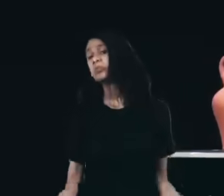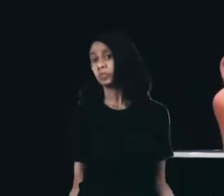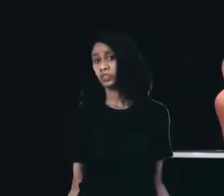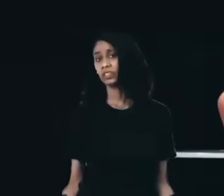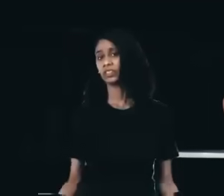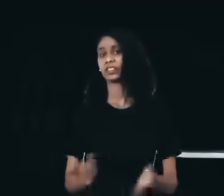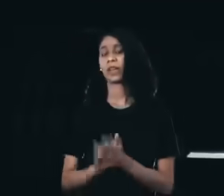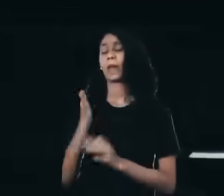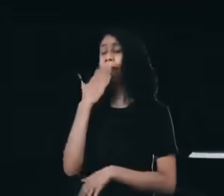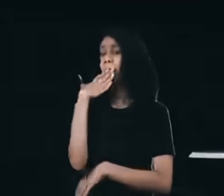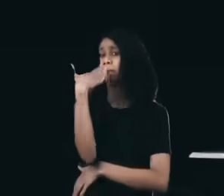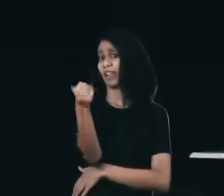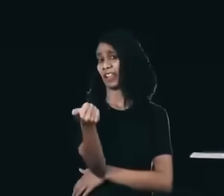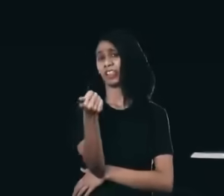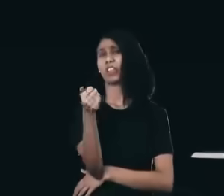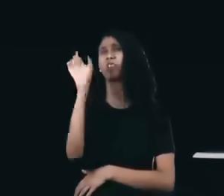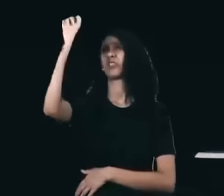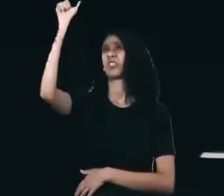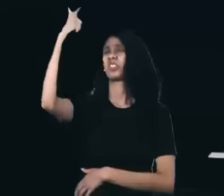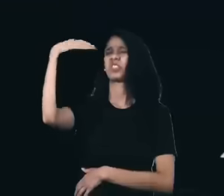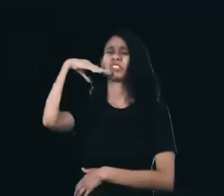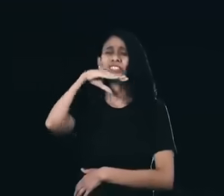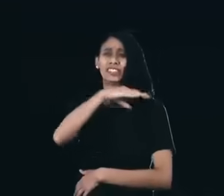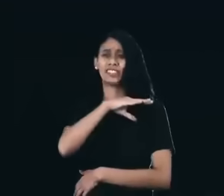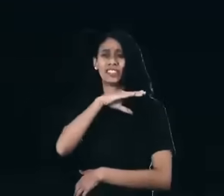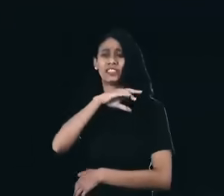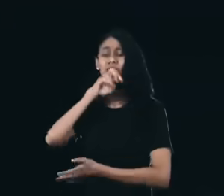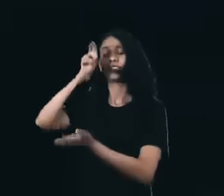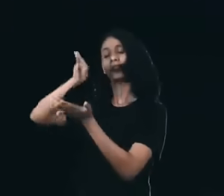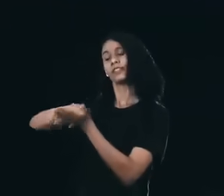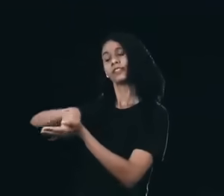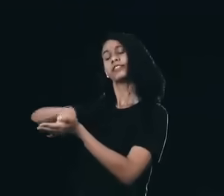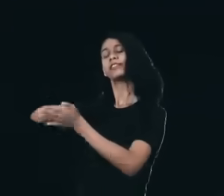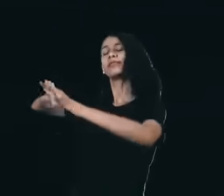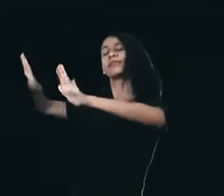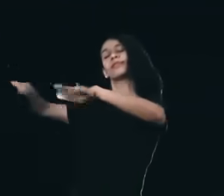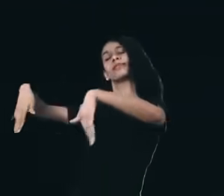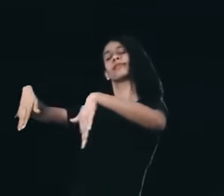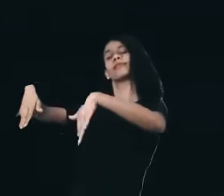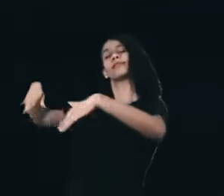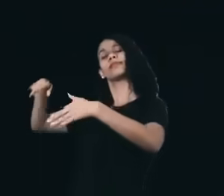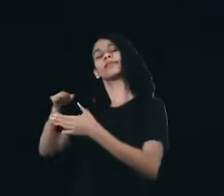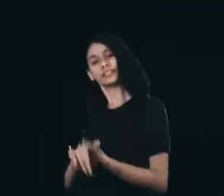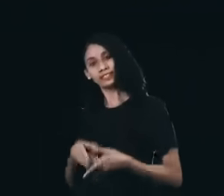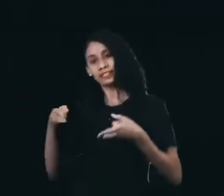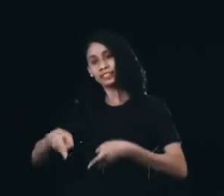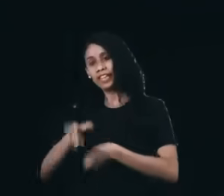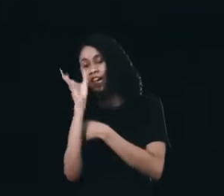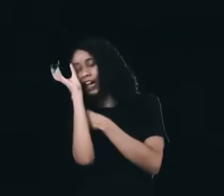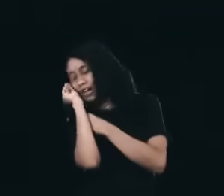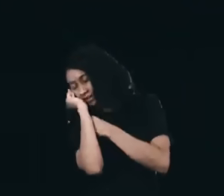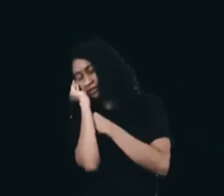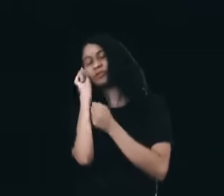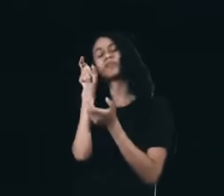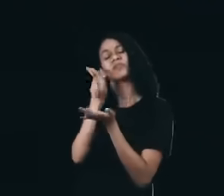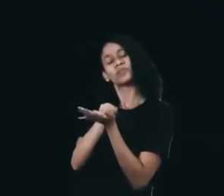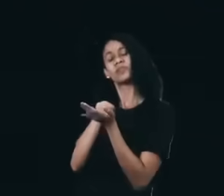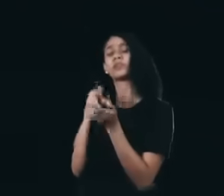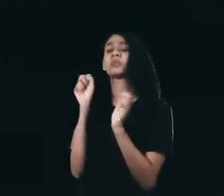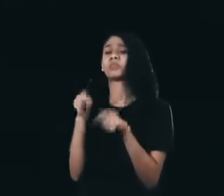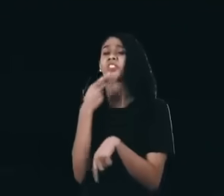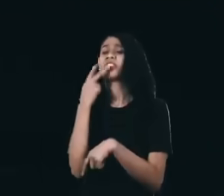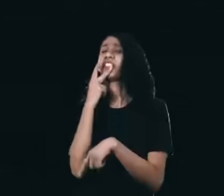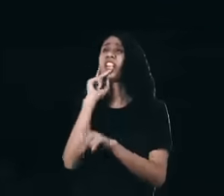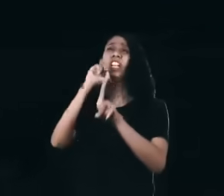É muito melhor no sol quente estar em casa deitada na cama. É verdade ou não é? Ela poderia ter dito, vou deixar para